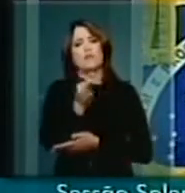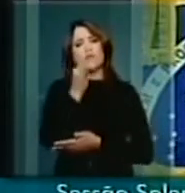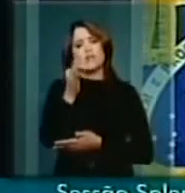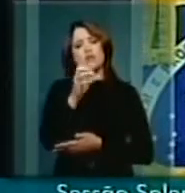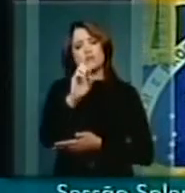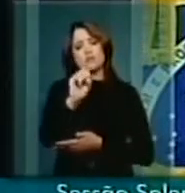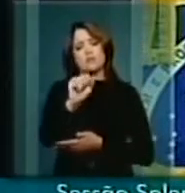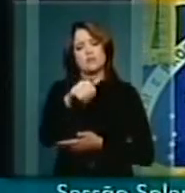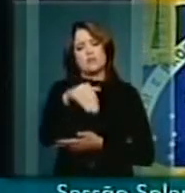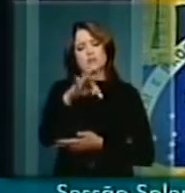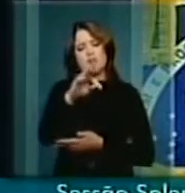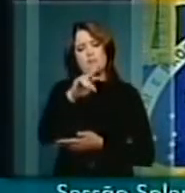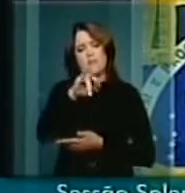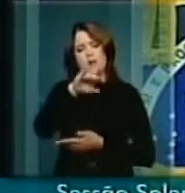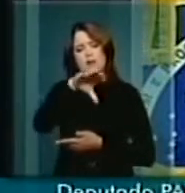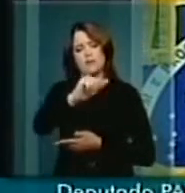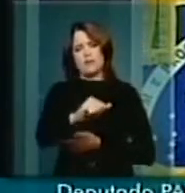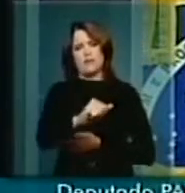Santa Maria.